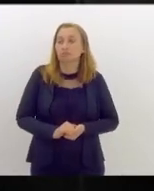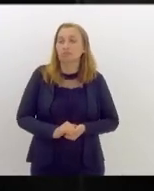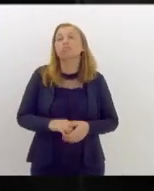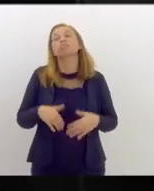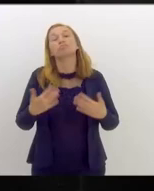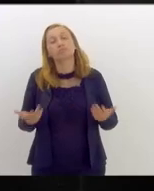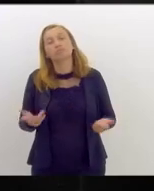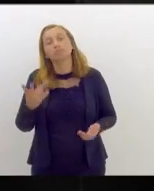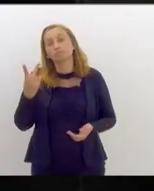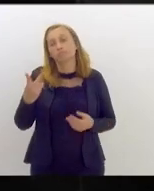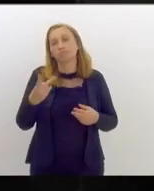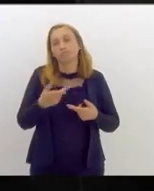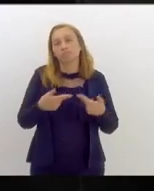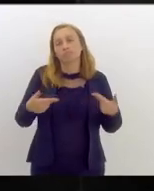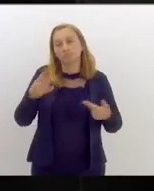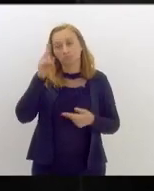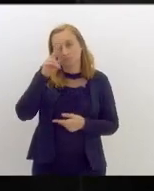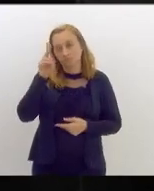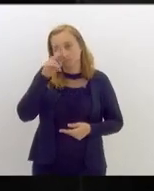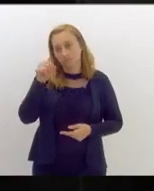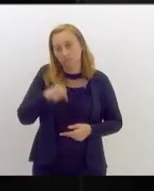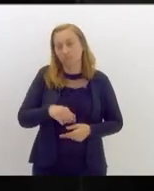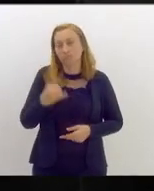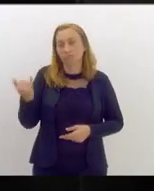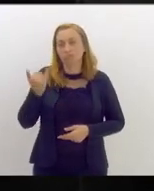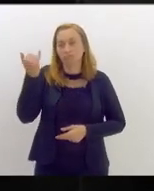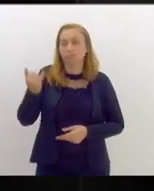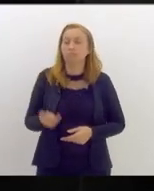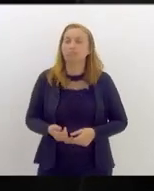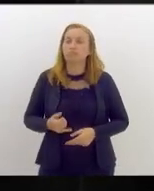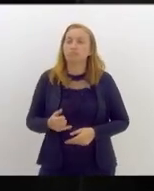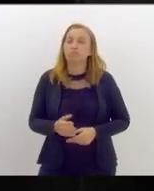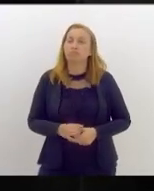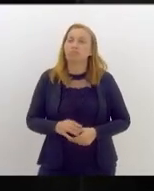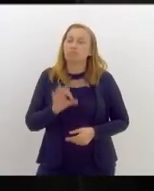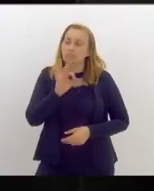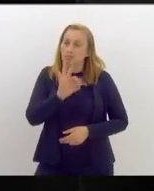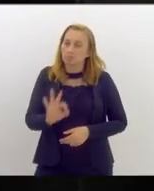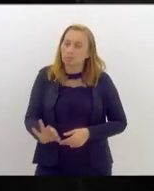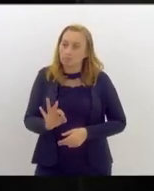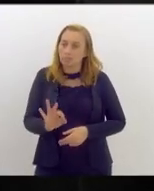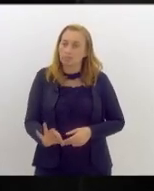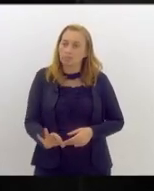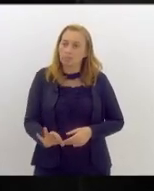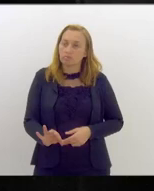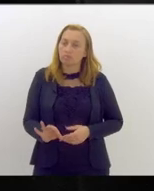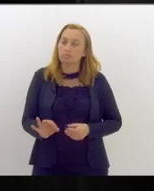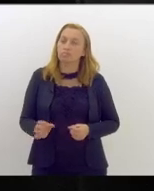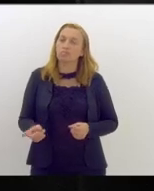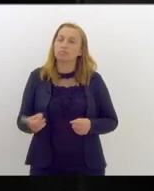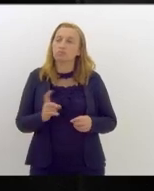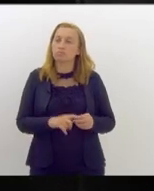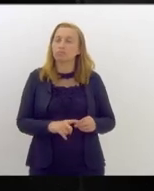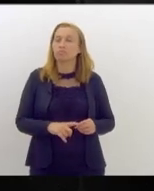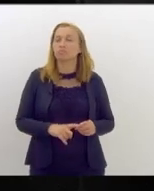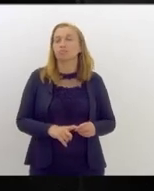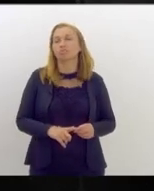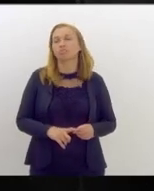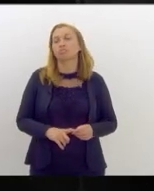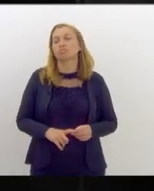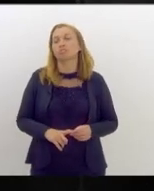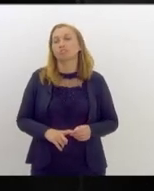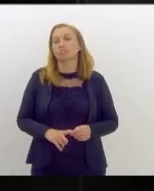são duas coisas importantes a lembrar aqui primeiro o percentual de recomposição do governador anual